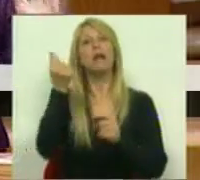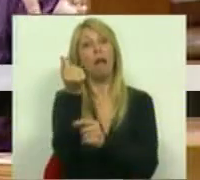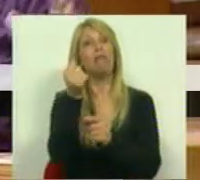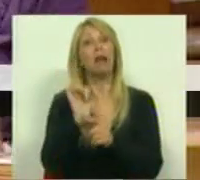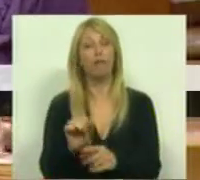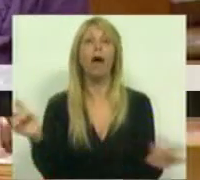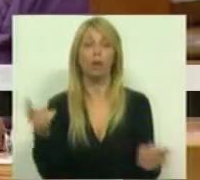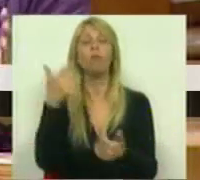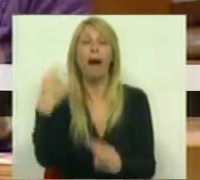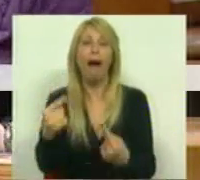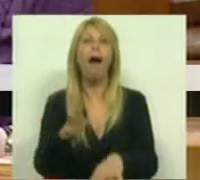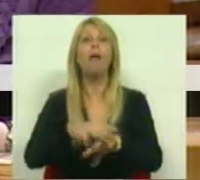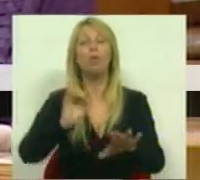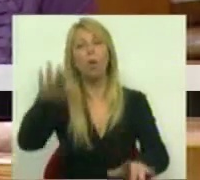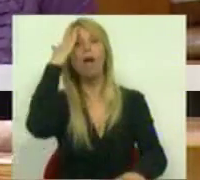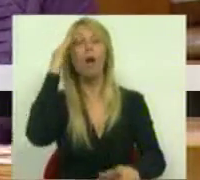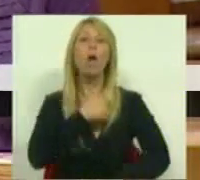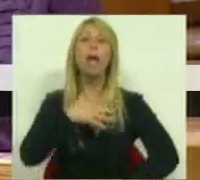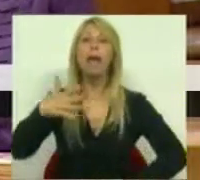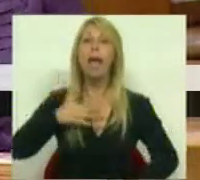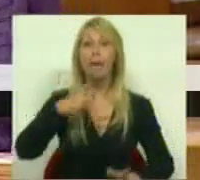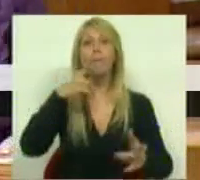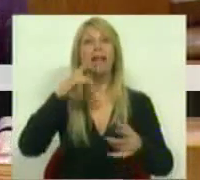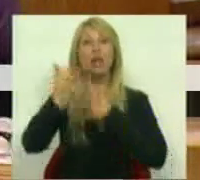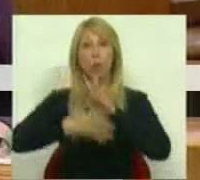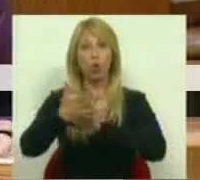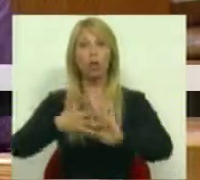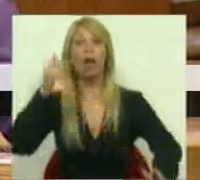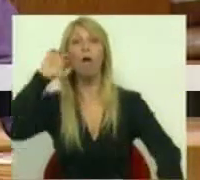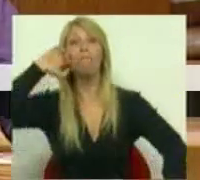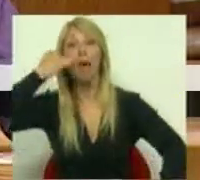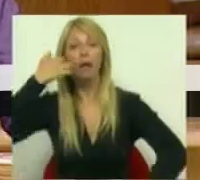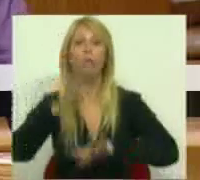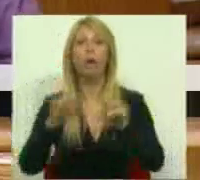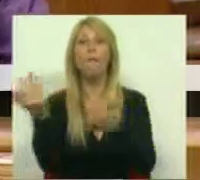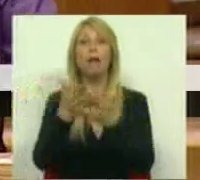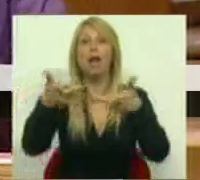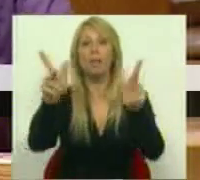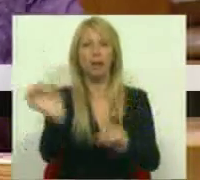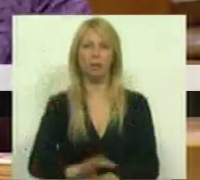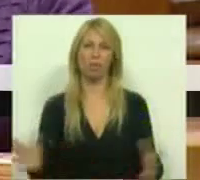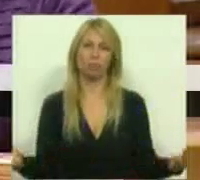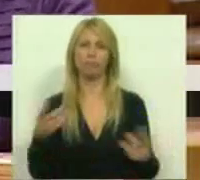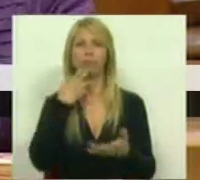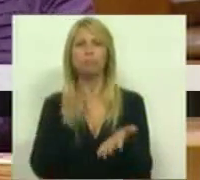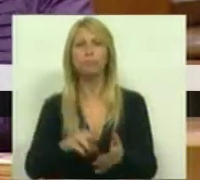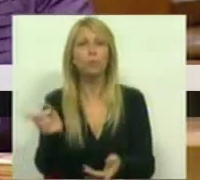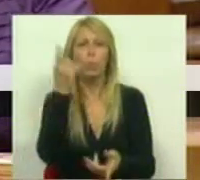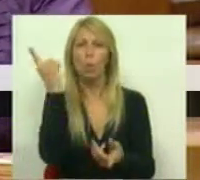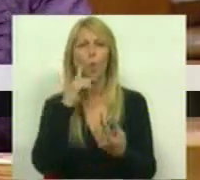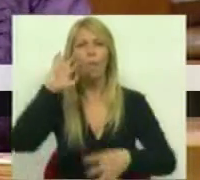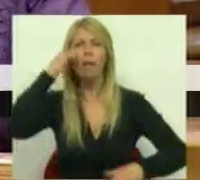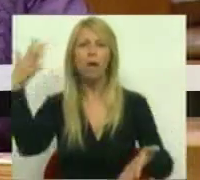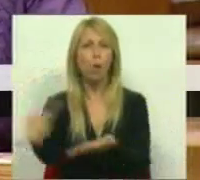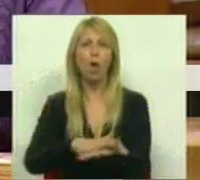estar a perder por o mercado não ser liberalizado. É uma ficção. Não perdem nada. O preço da produção